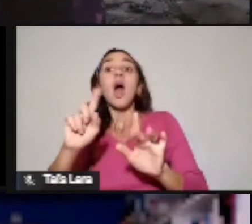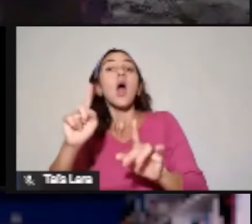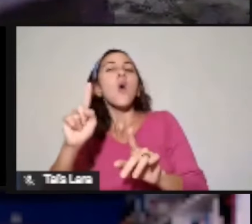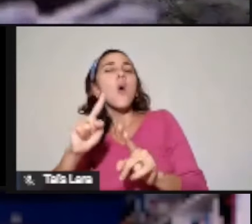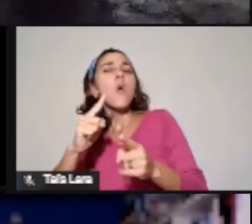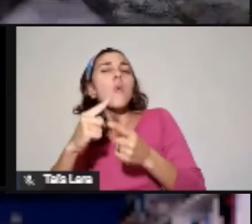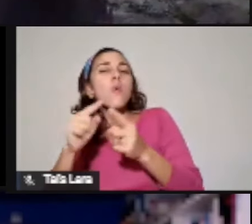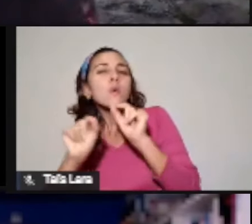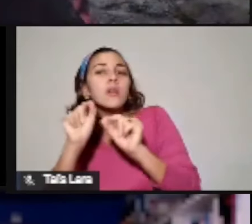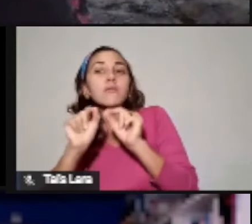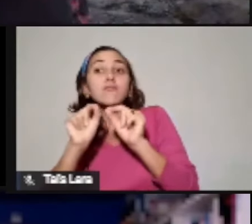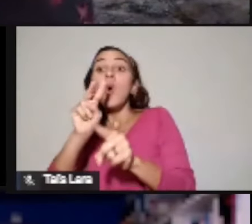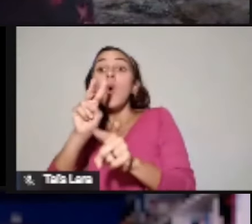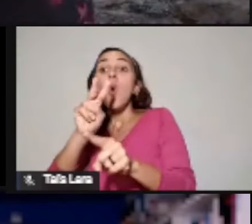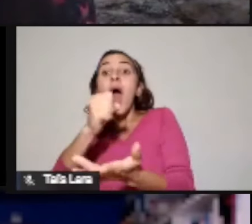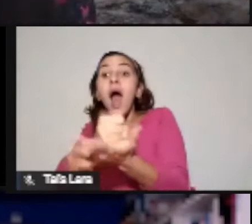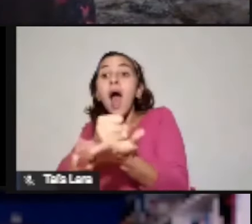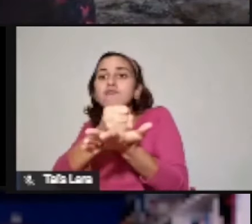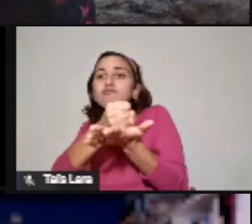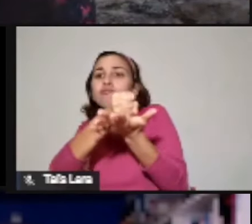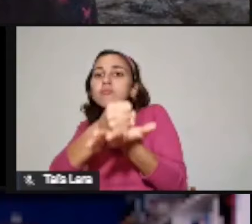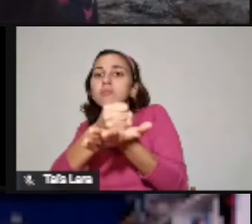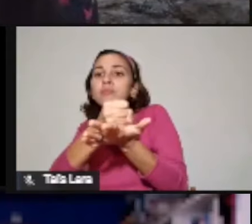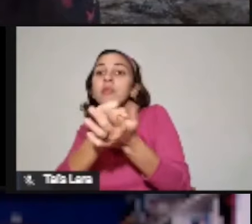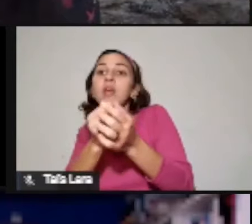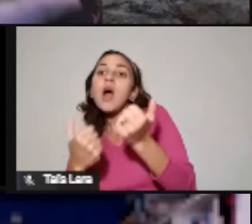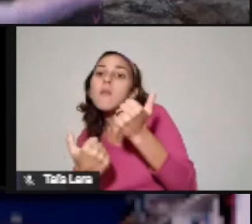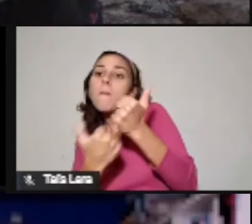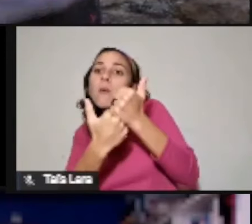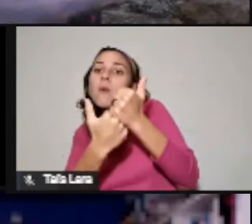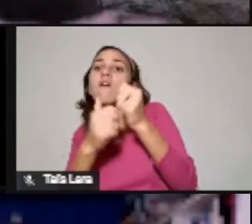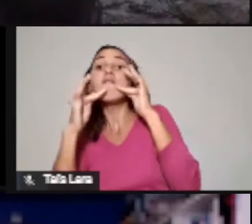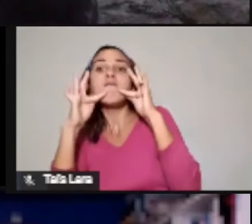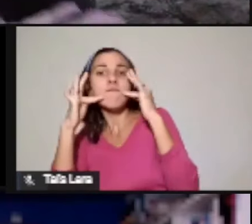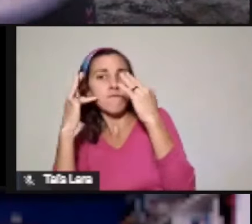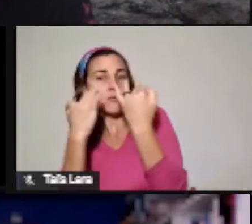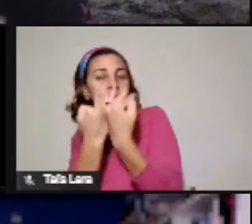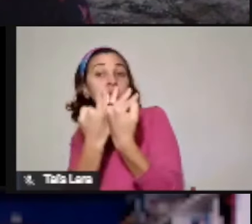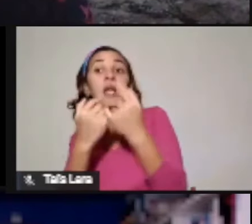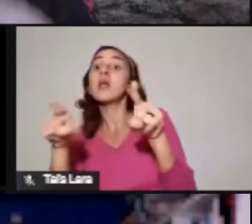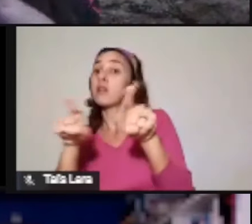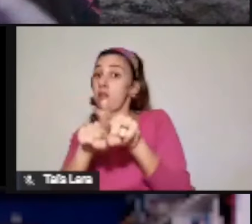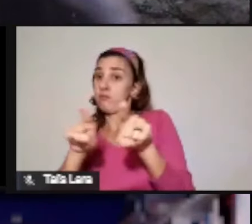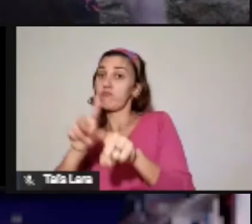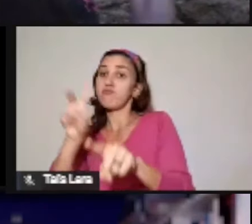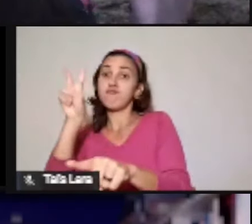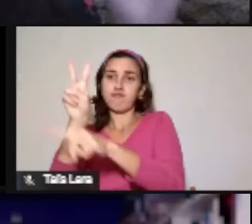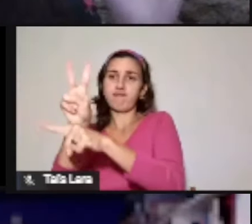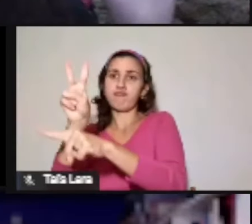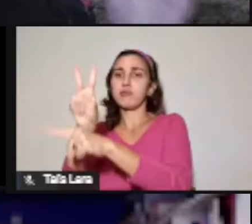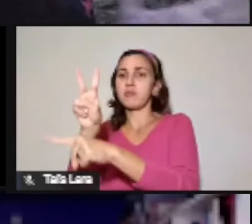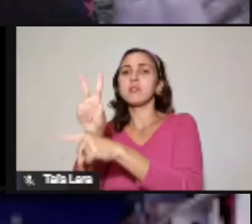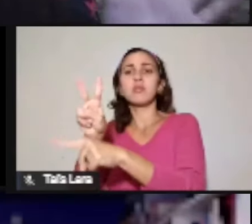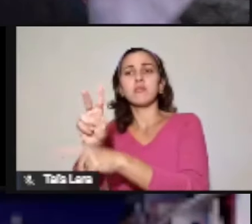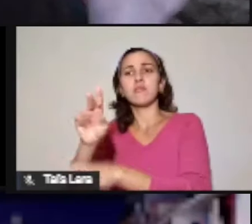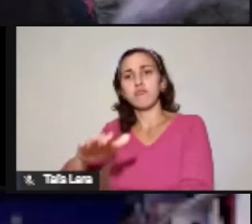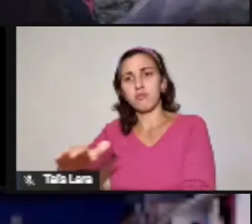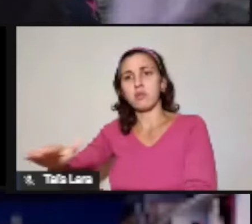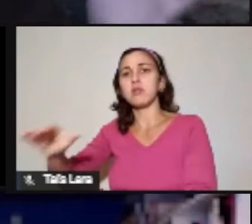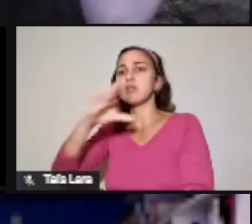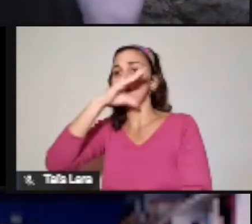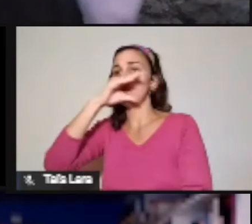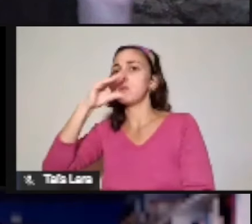e para as crianças. Primeiro proteger as crianças e adolescentes e depois dar um suporte para a família. Porque, olha só, a gente vive em um